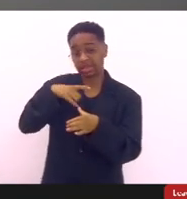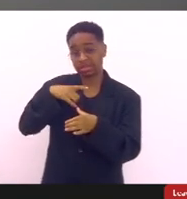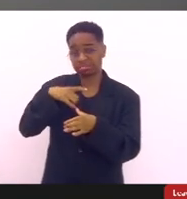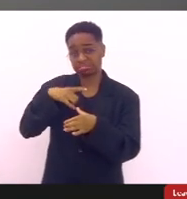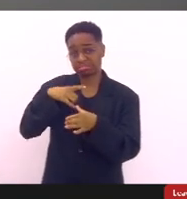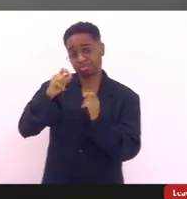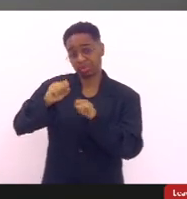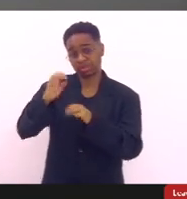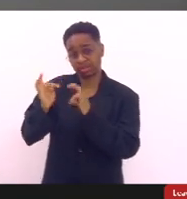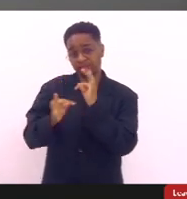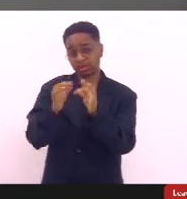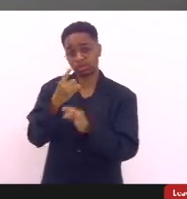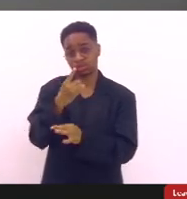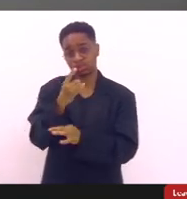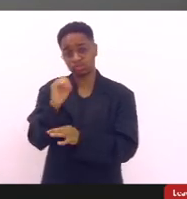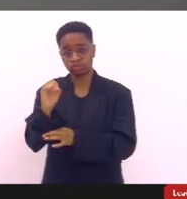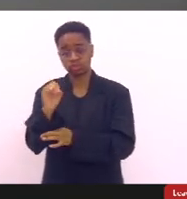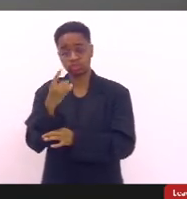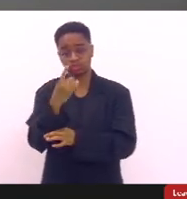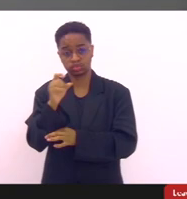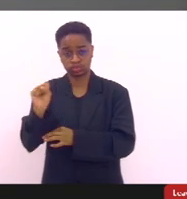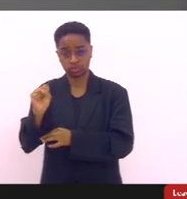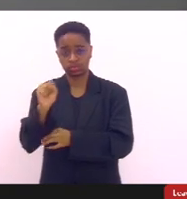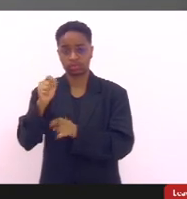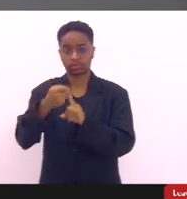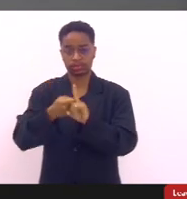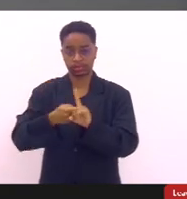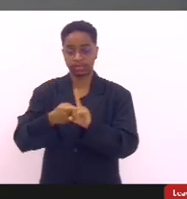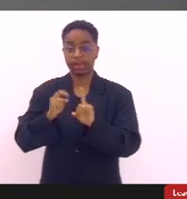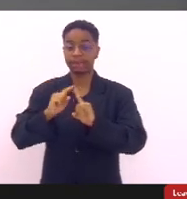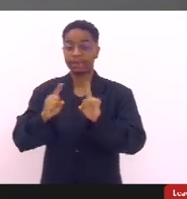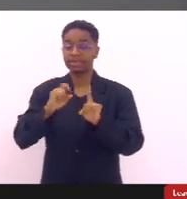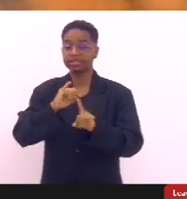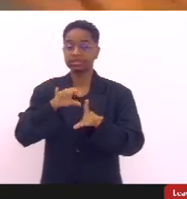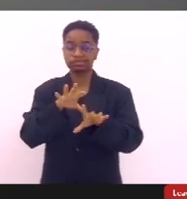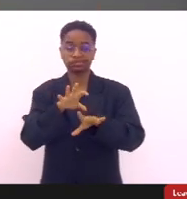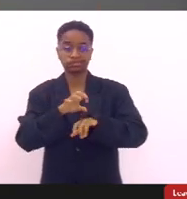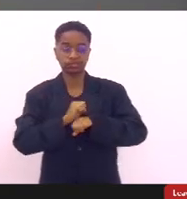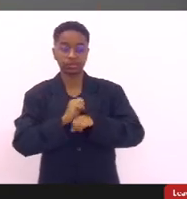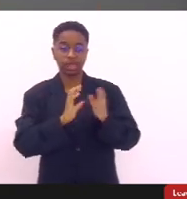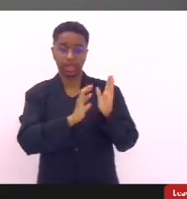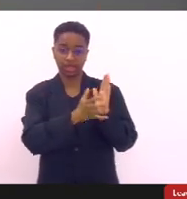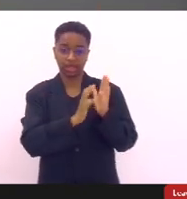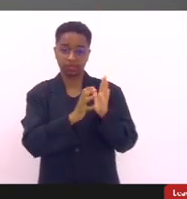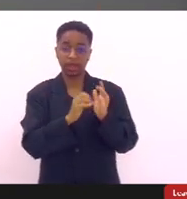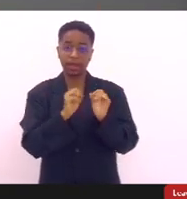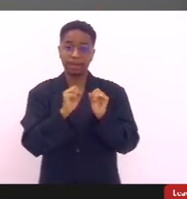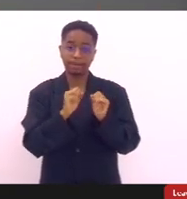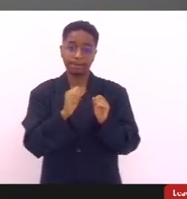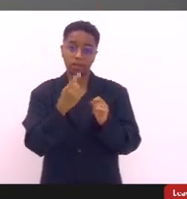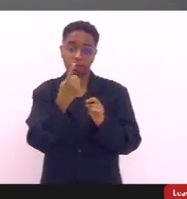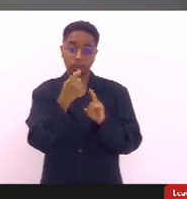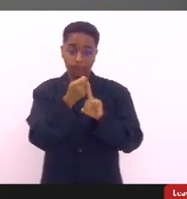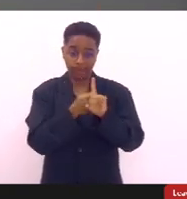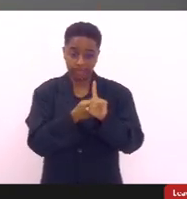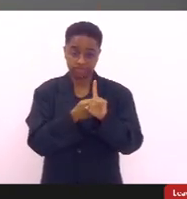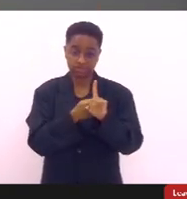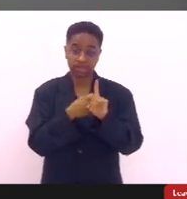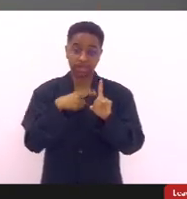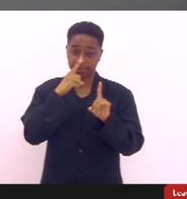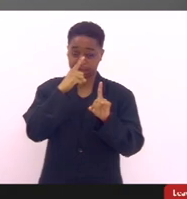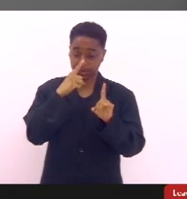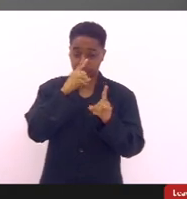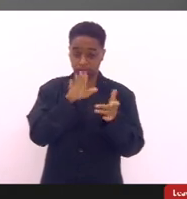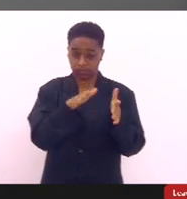18 meses. Os co-infectados com HIV, pelo menos durante o primeiro mês, que é quando eles correm risco de